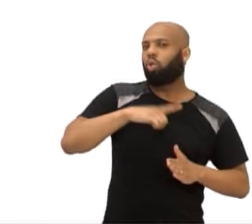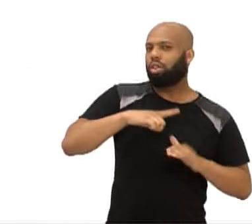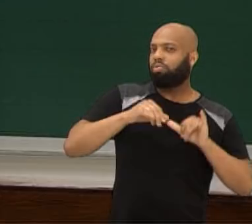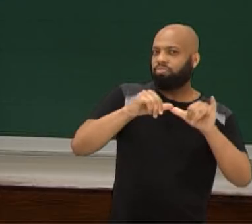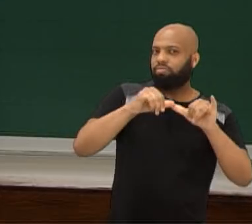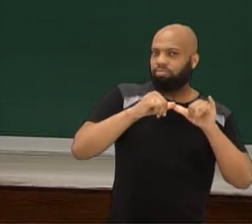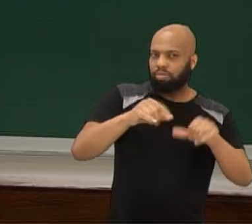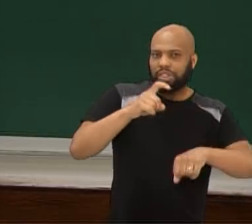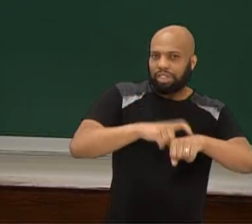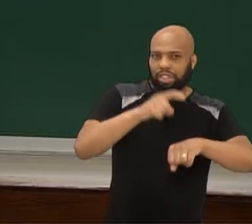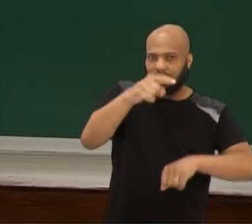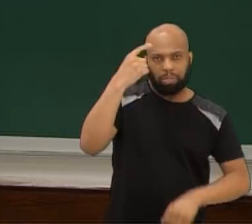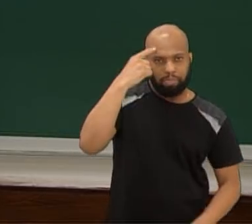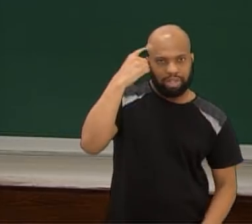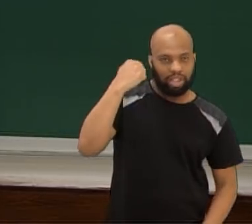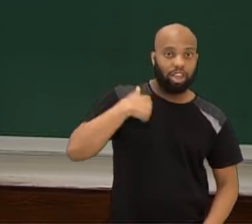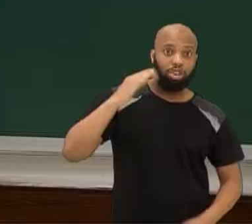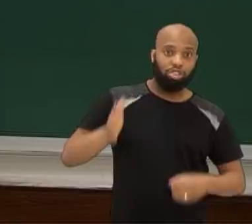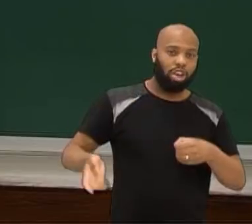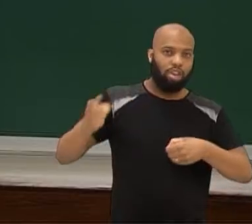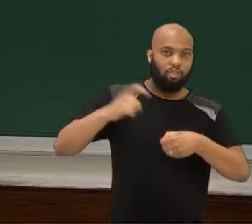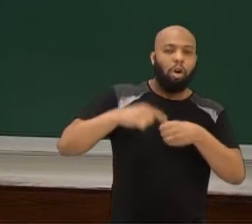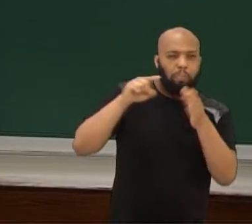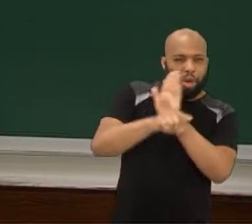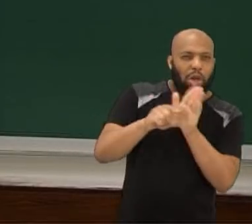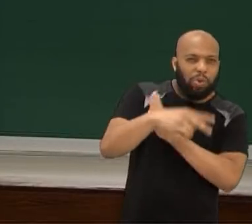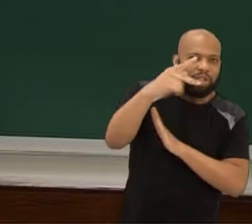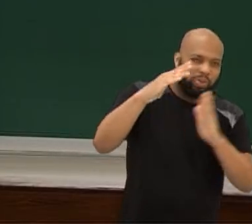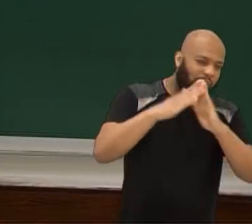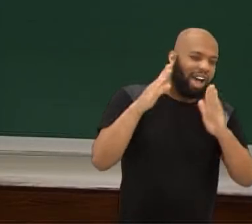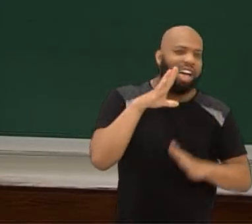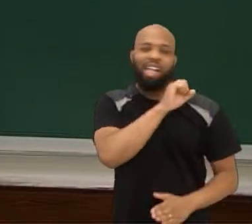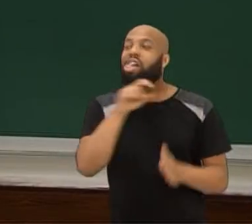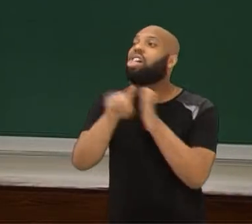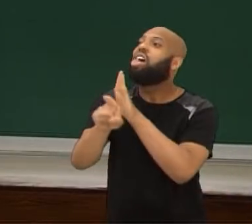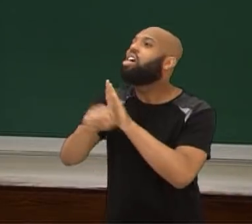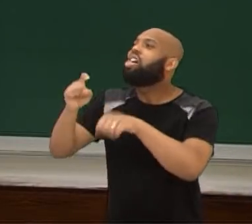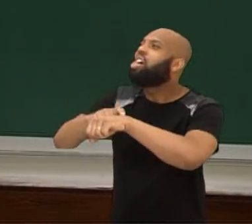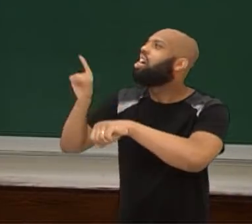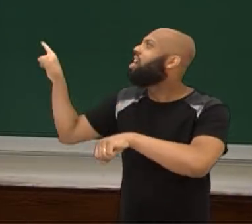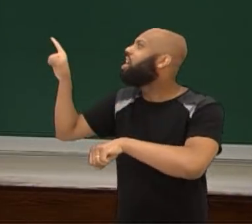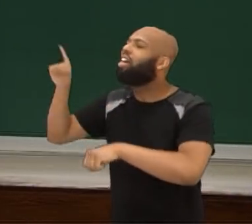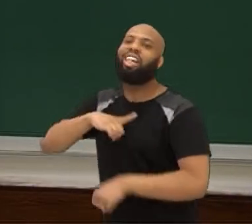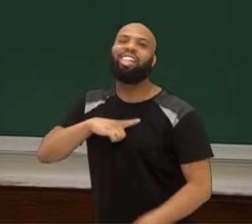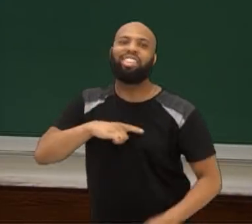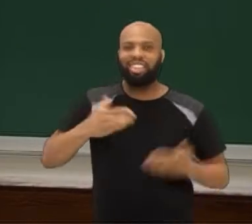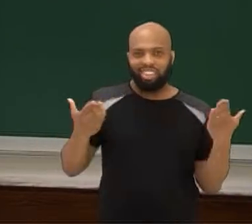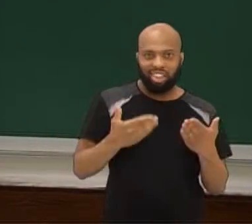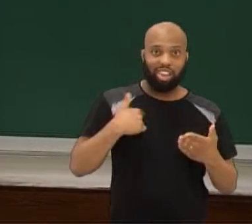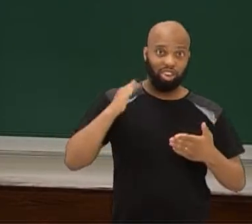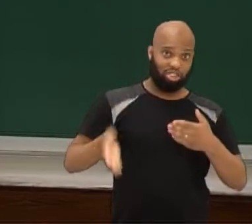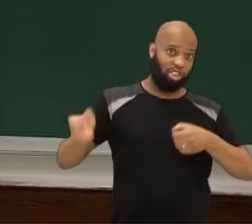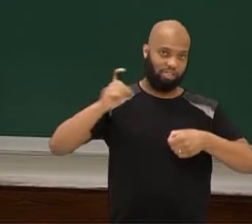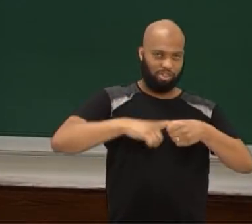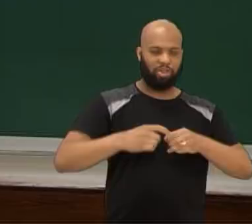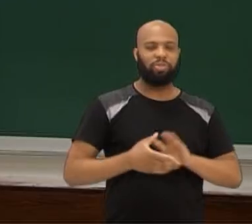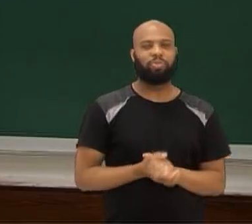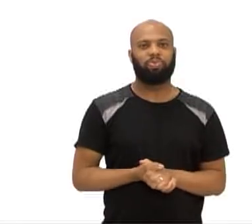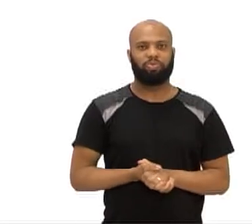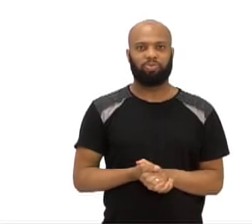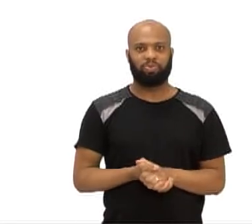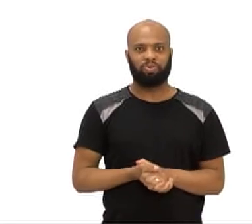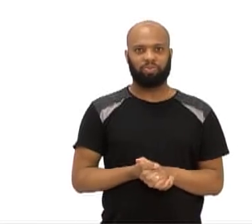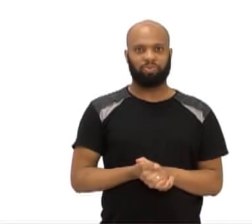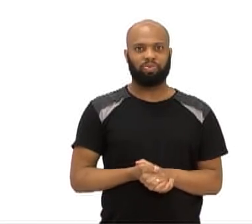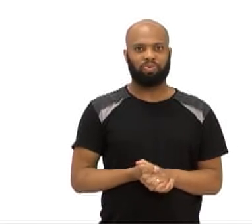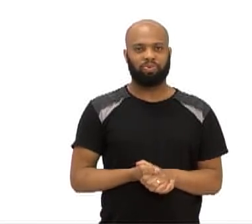1994. Vou dar um tempinho para você perguntar aí na sua casa em que época que esses preços aconteciam. E eu já volto para a